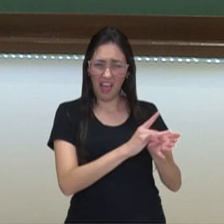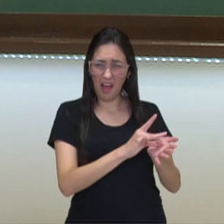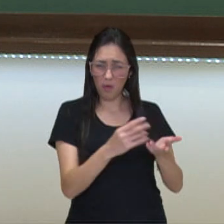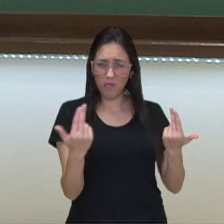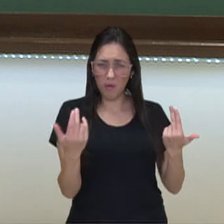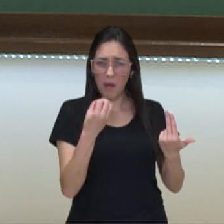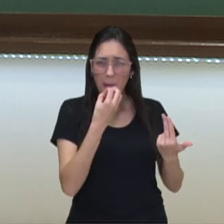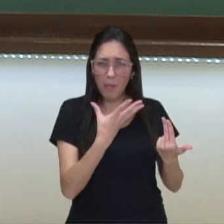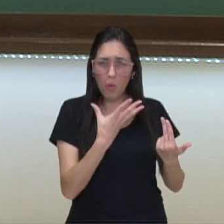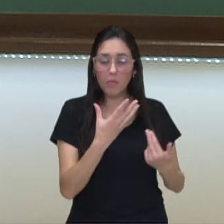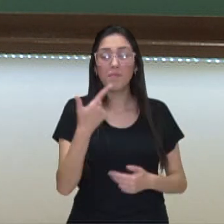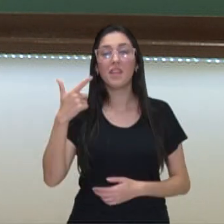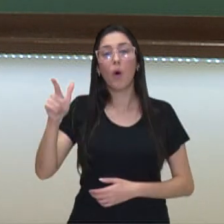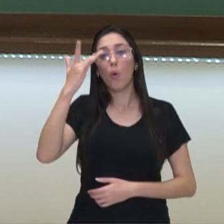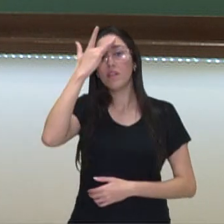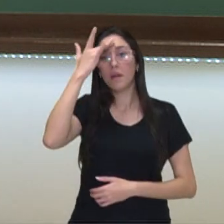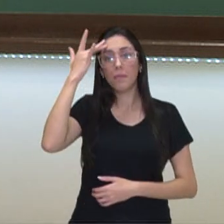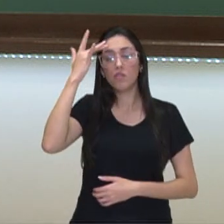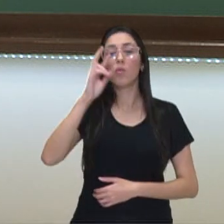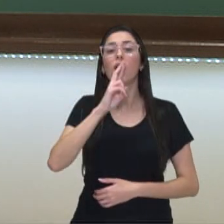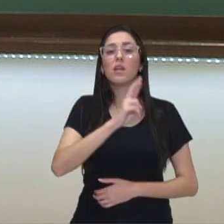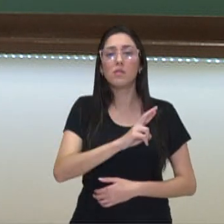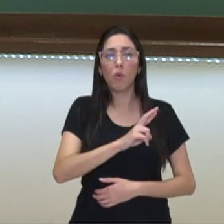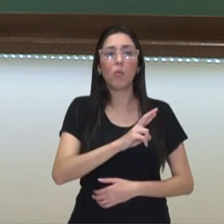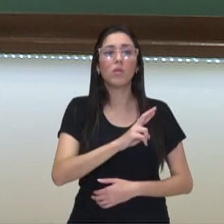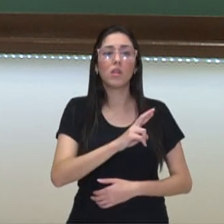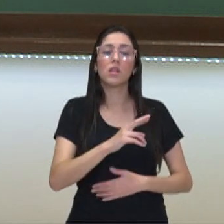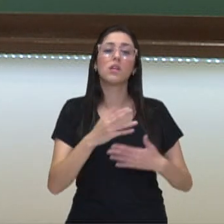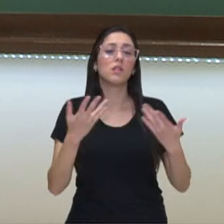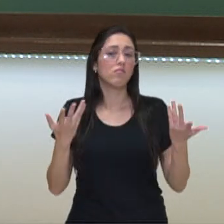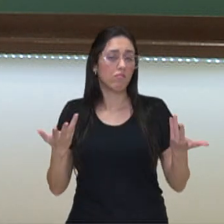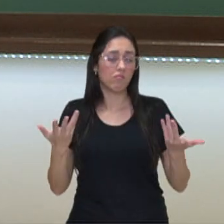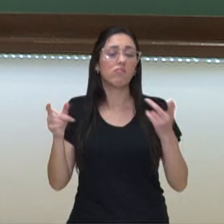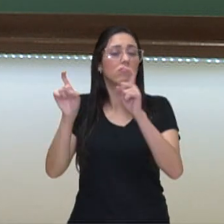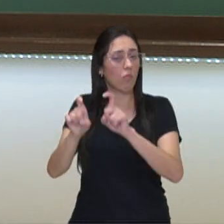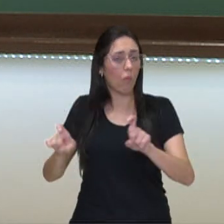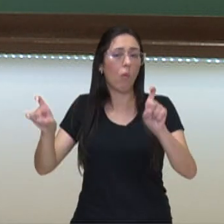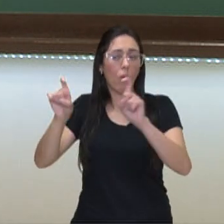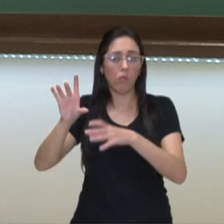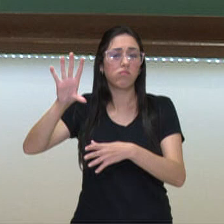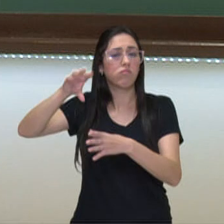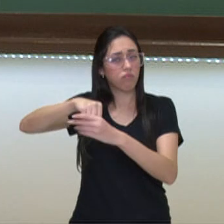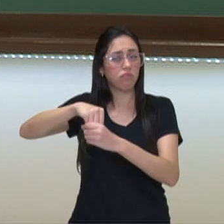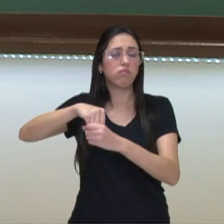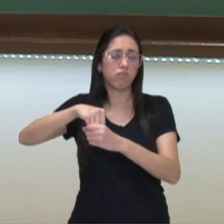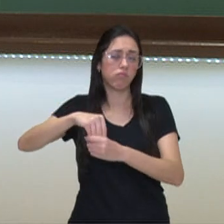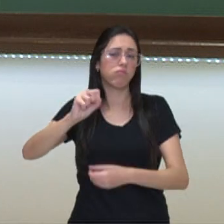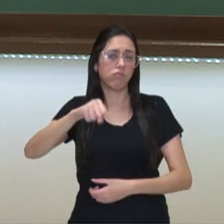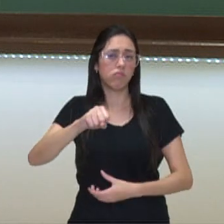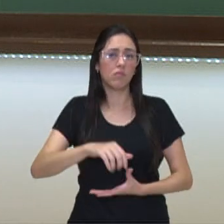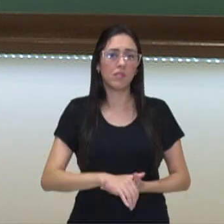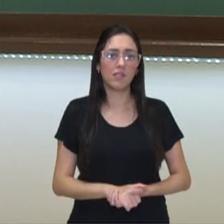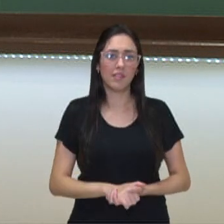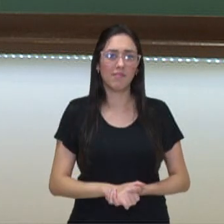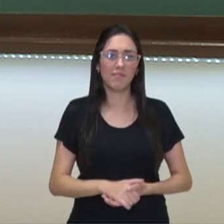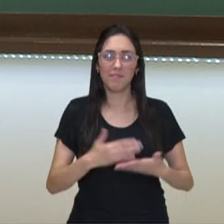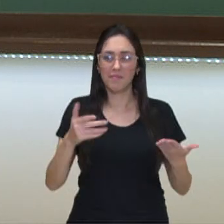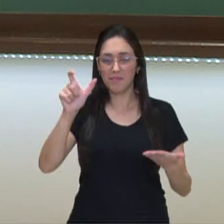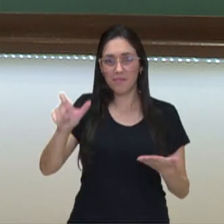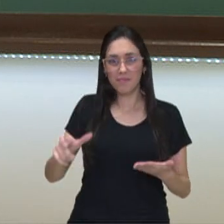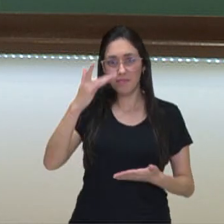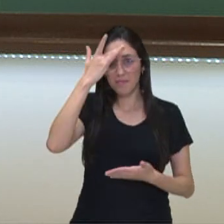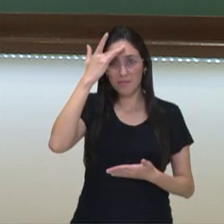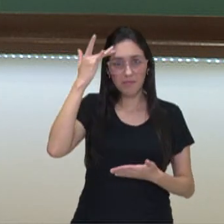pessoa ali empolgadíssima falando, virtualmente. Então, já dá para desconfiar que o outro está empolgado